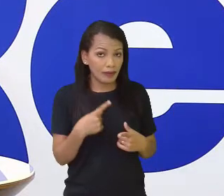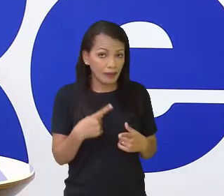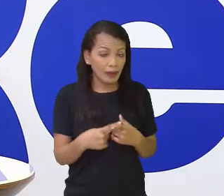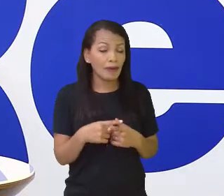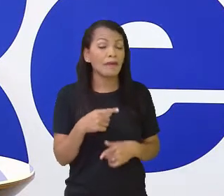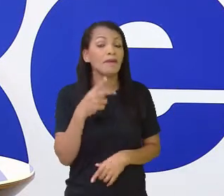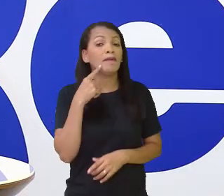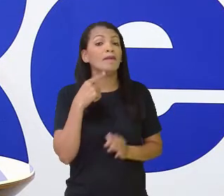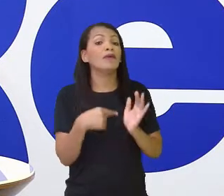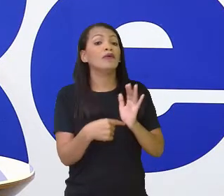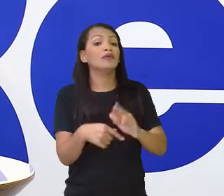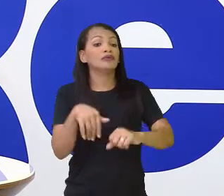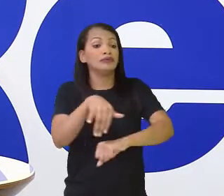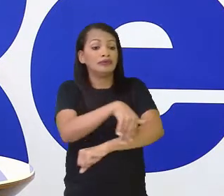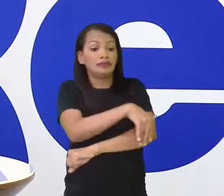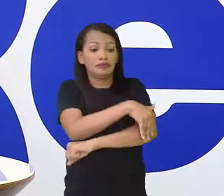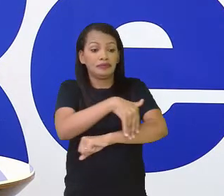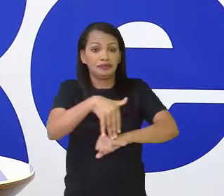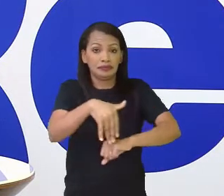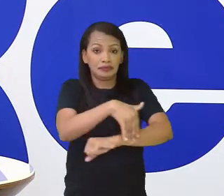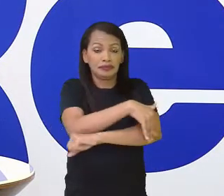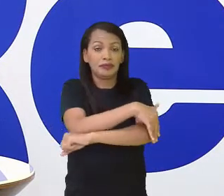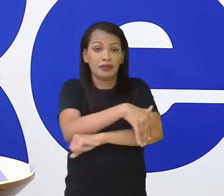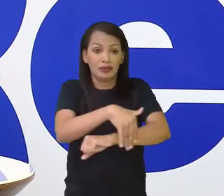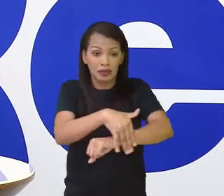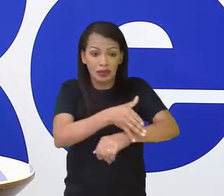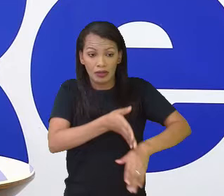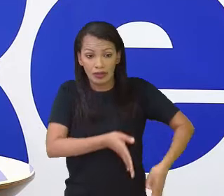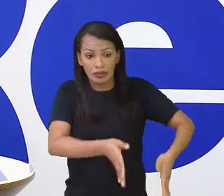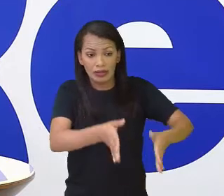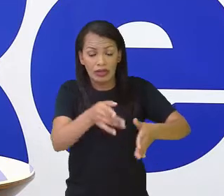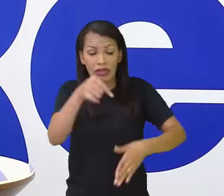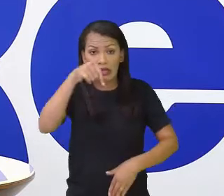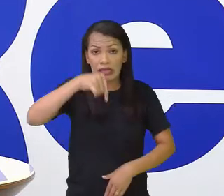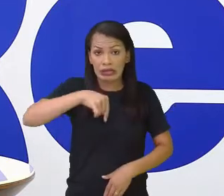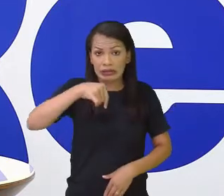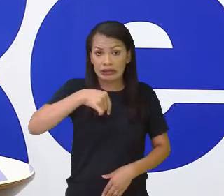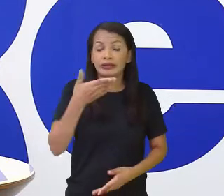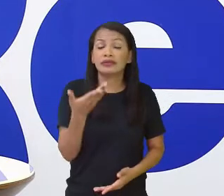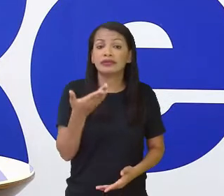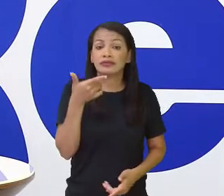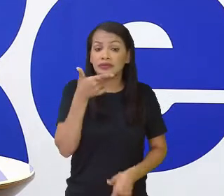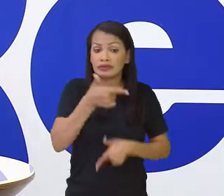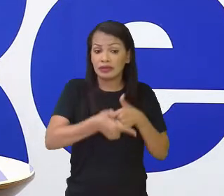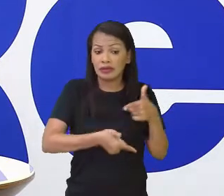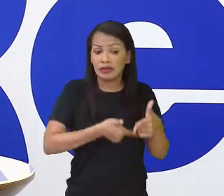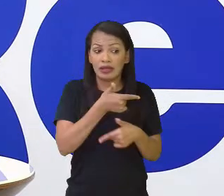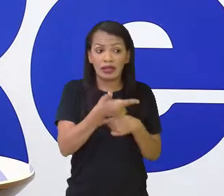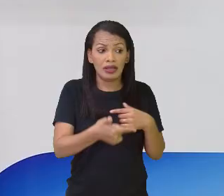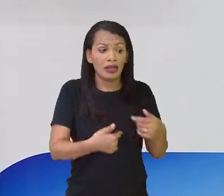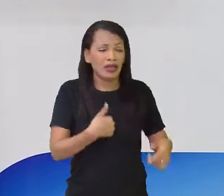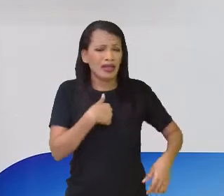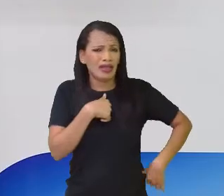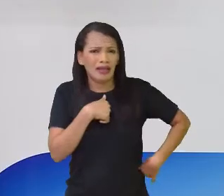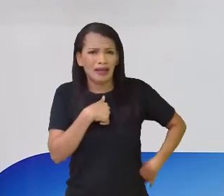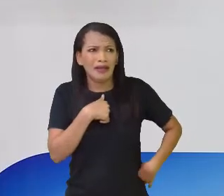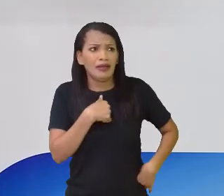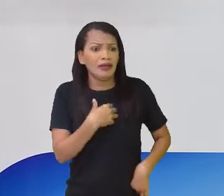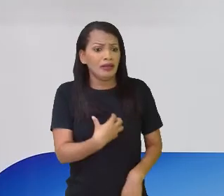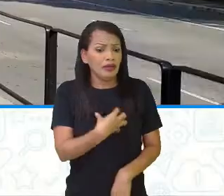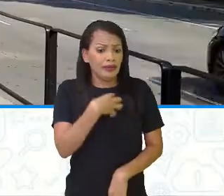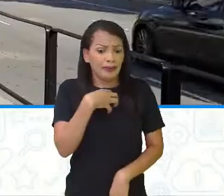que é bem parecida com a avenida que a gente do nosso trabalho aqui, né, dos estúdios, eu já estou aqui